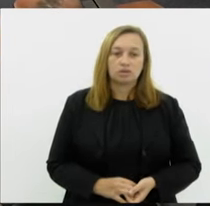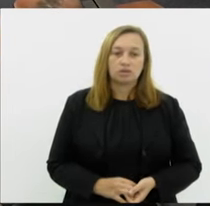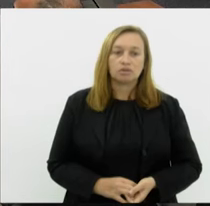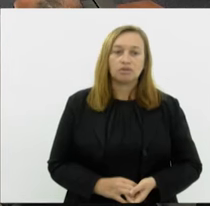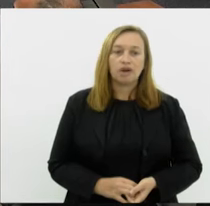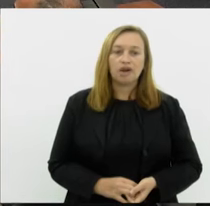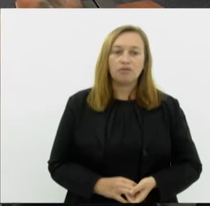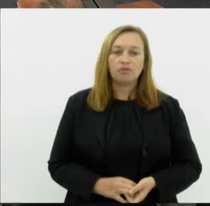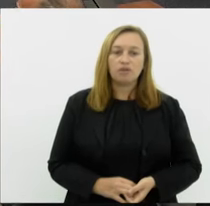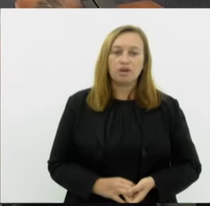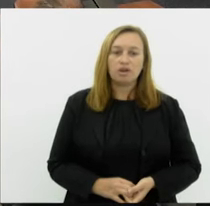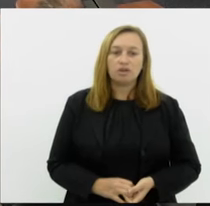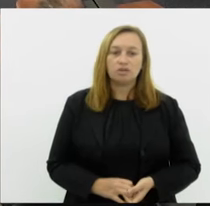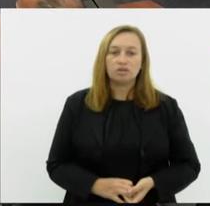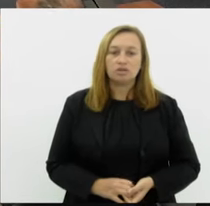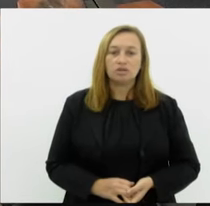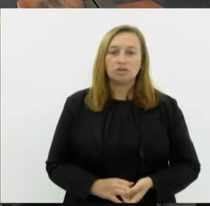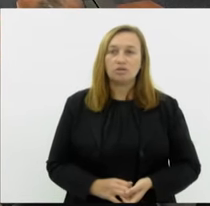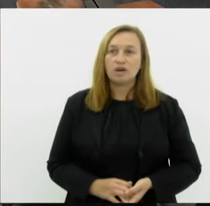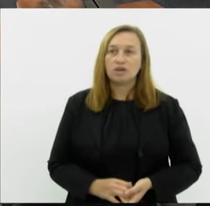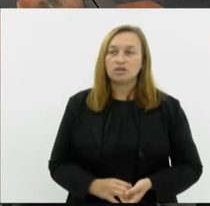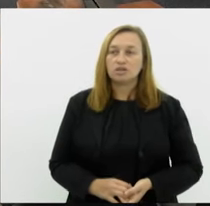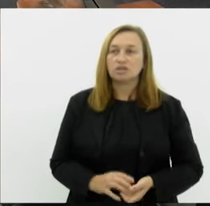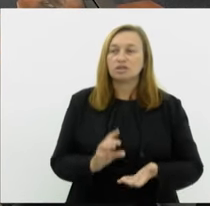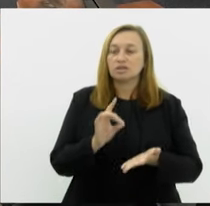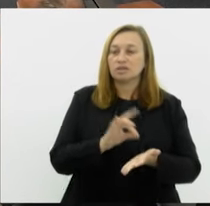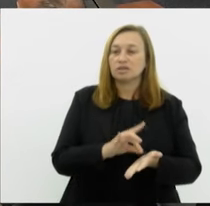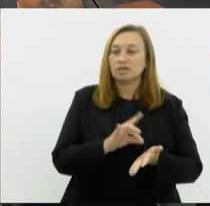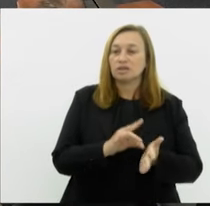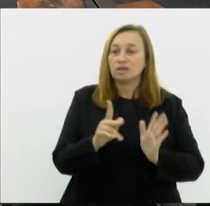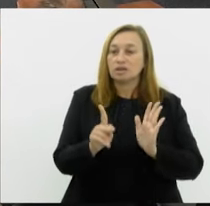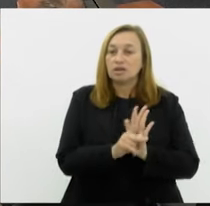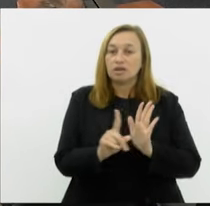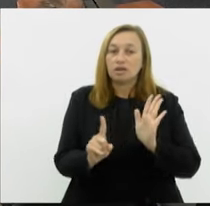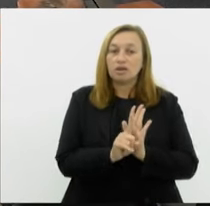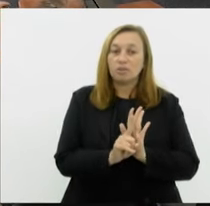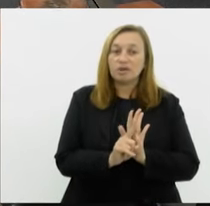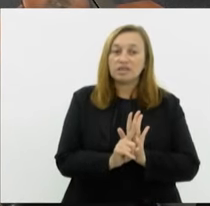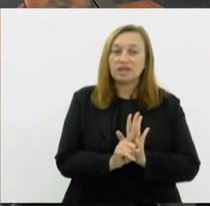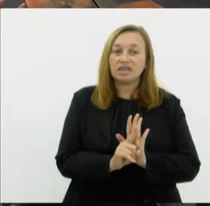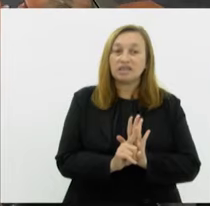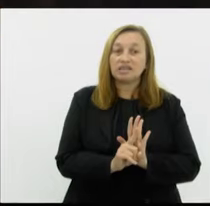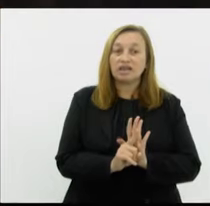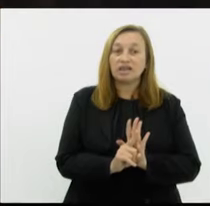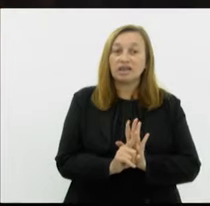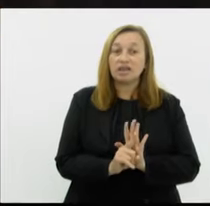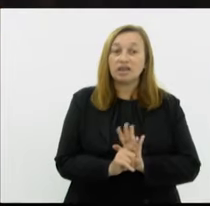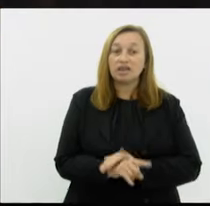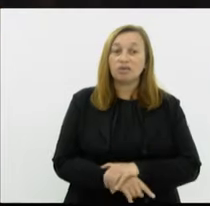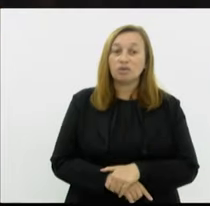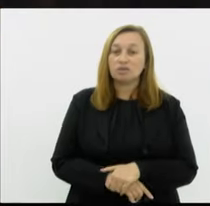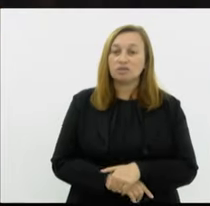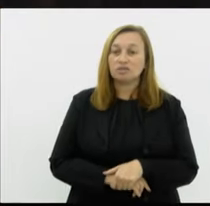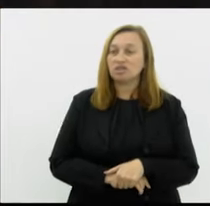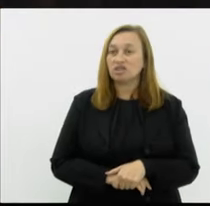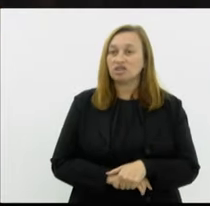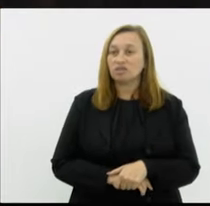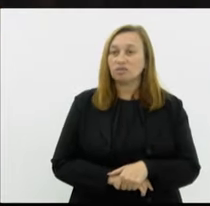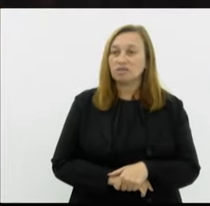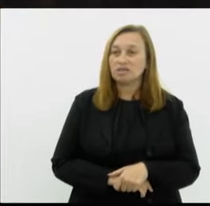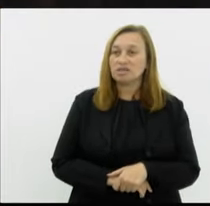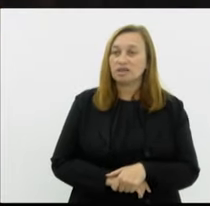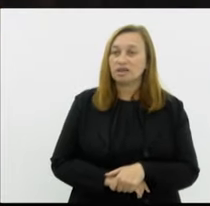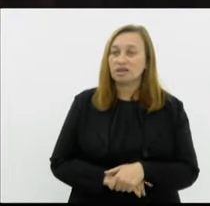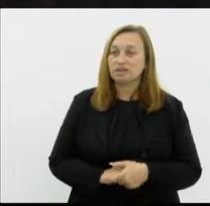projeto, na verdade, ele surgiu com a questão da poluição da CSN em Volta